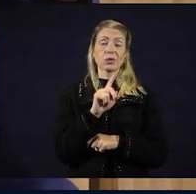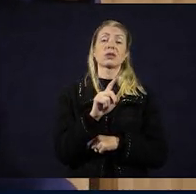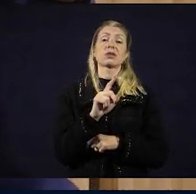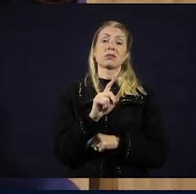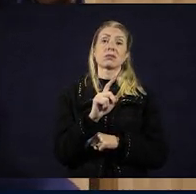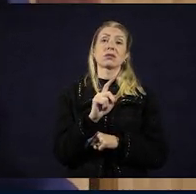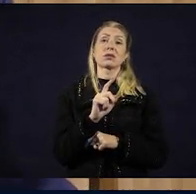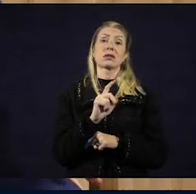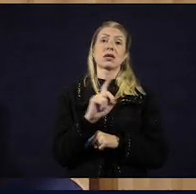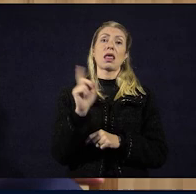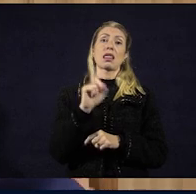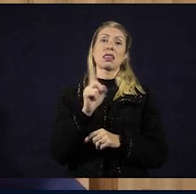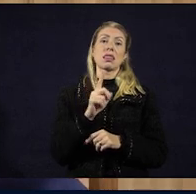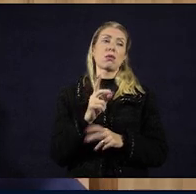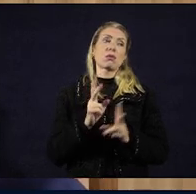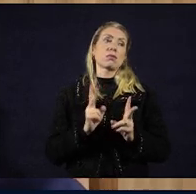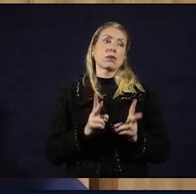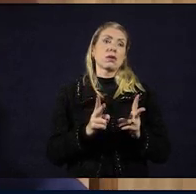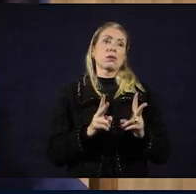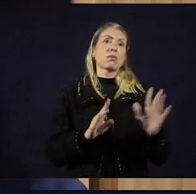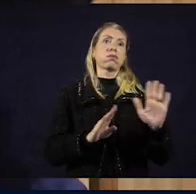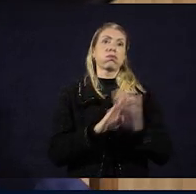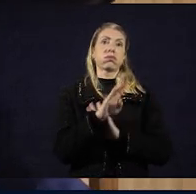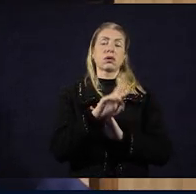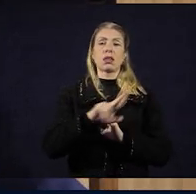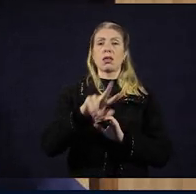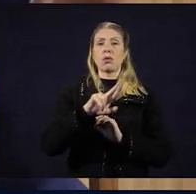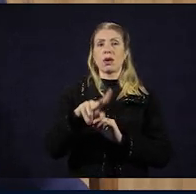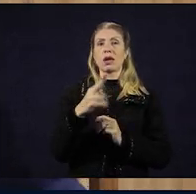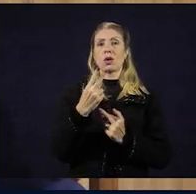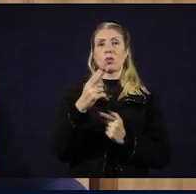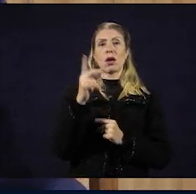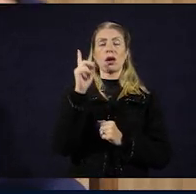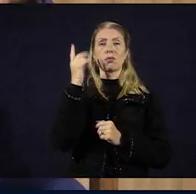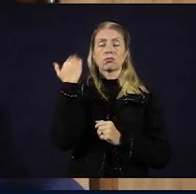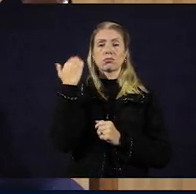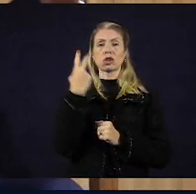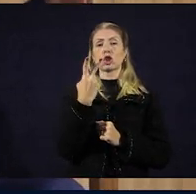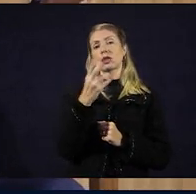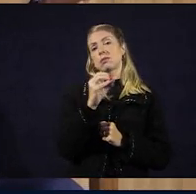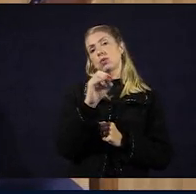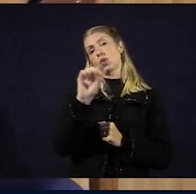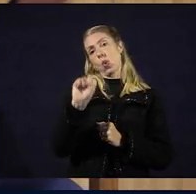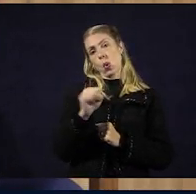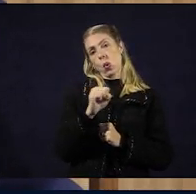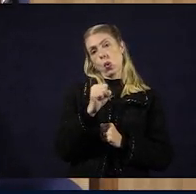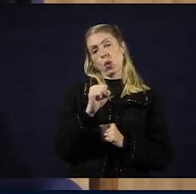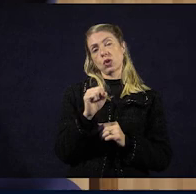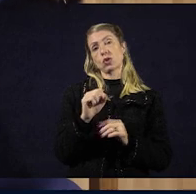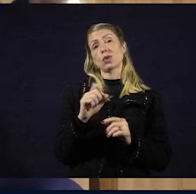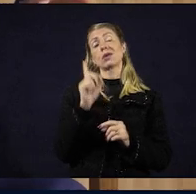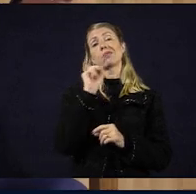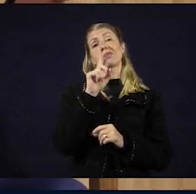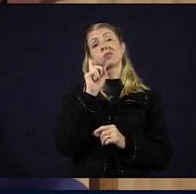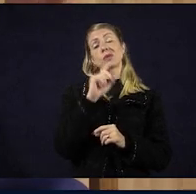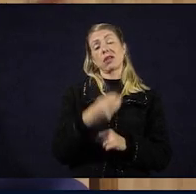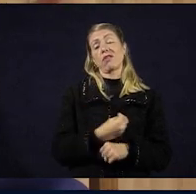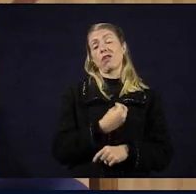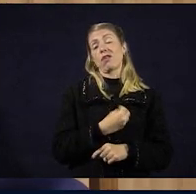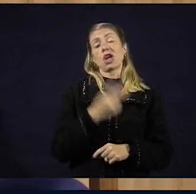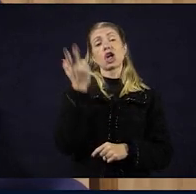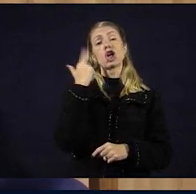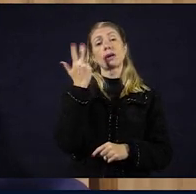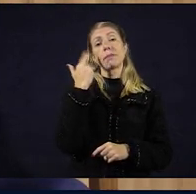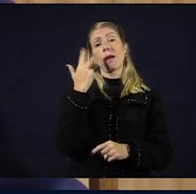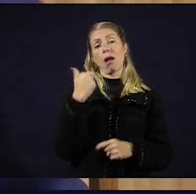parecida com a 2008 a 2009 nos Estados Unidos os Estados Unidos tá vivendo um ciclo normal de política